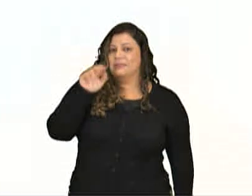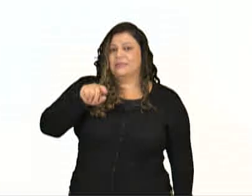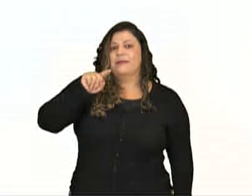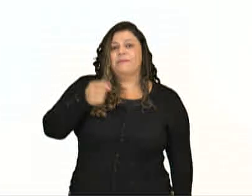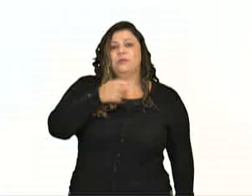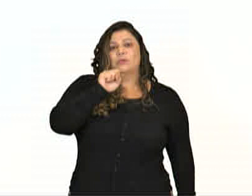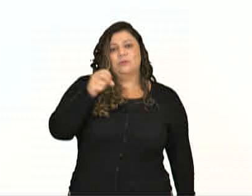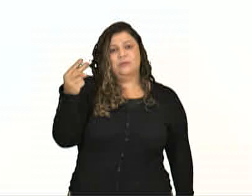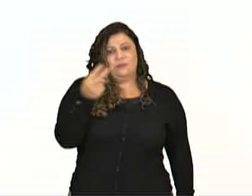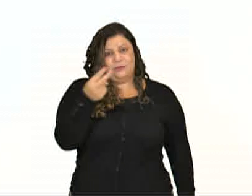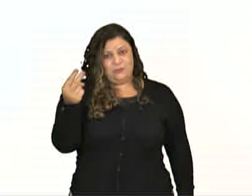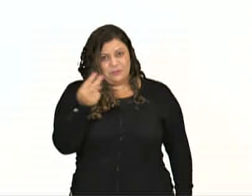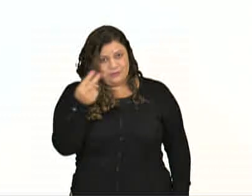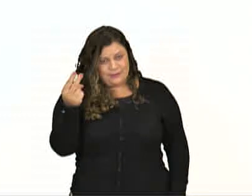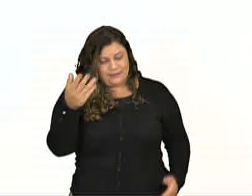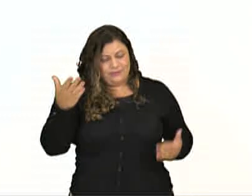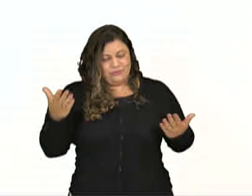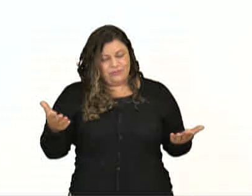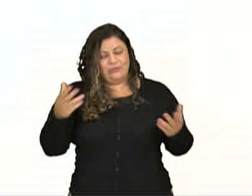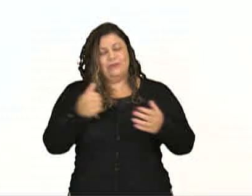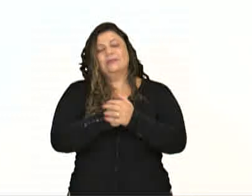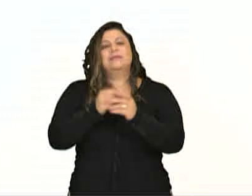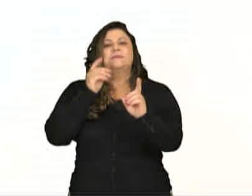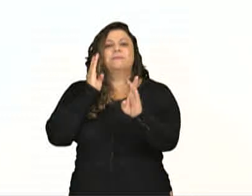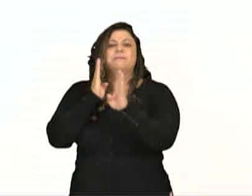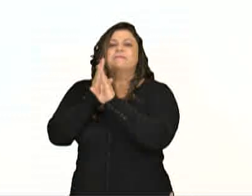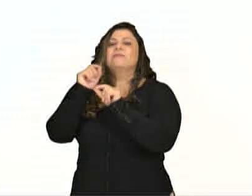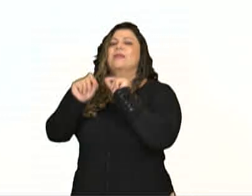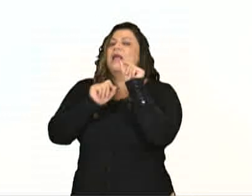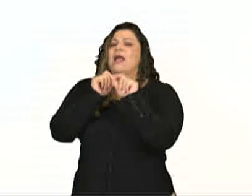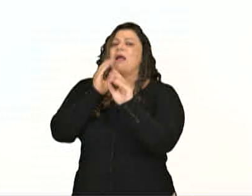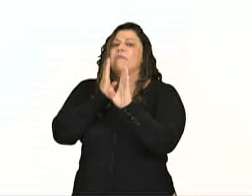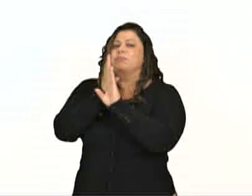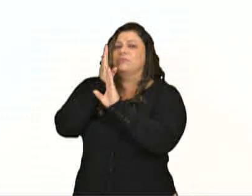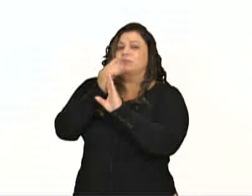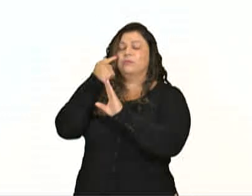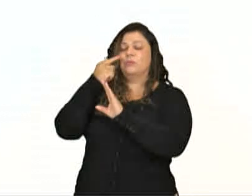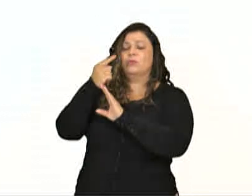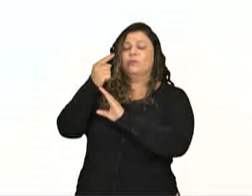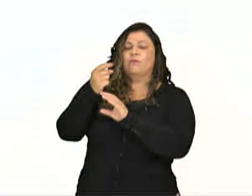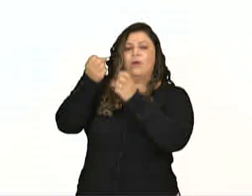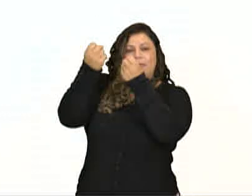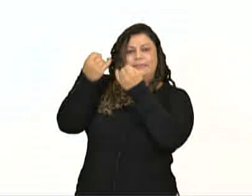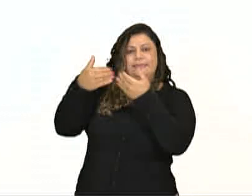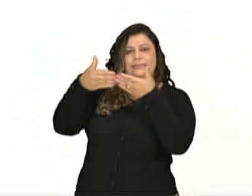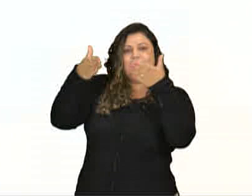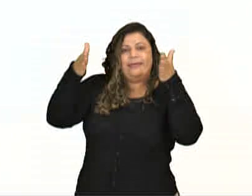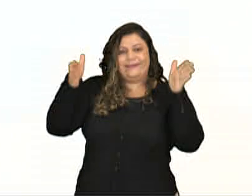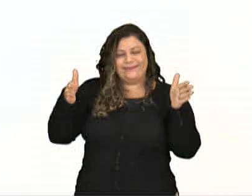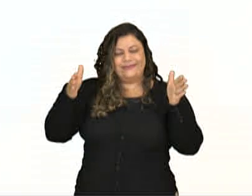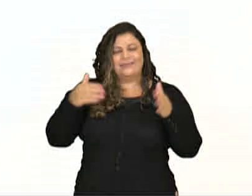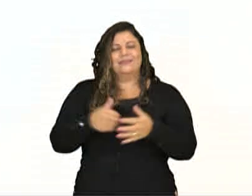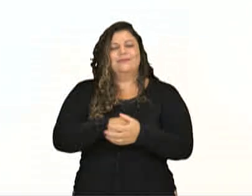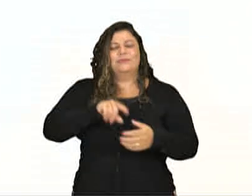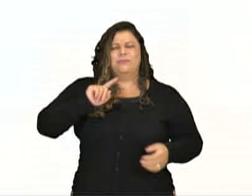quando ela foi decifrada, ela não foi descoberta em 1822, foi em